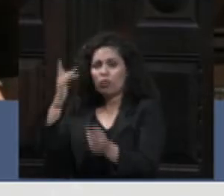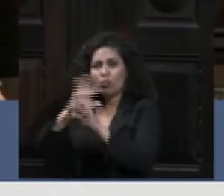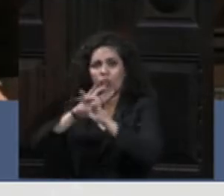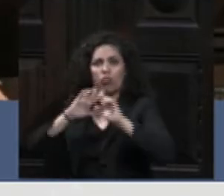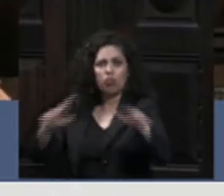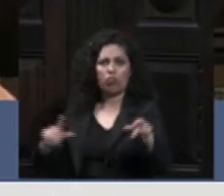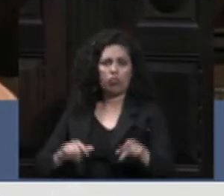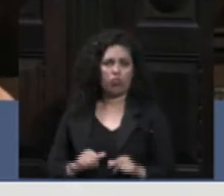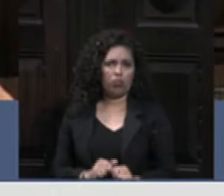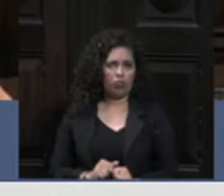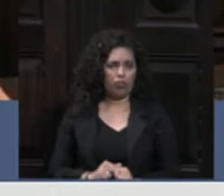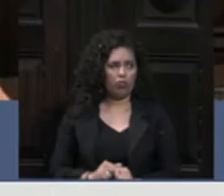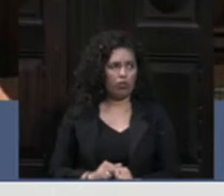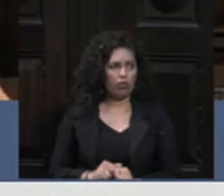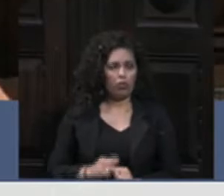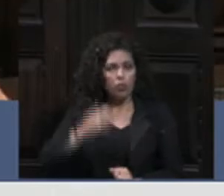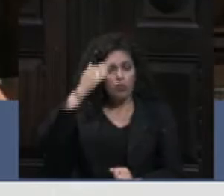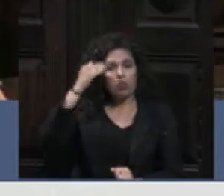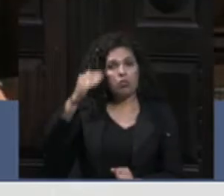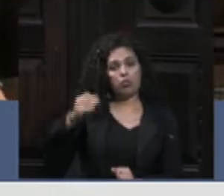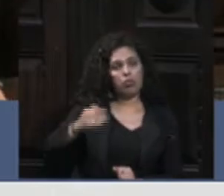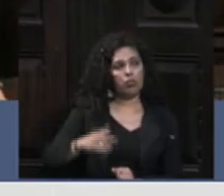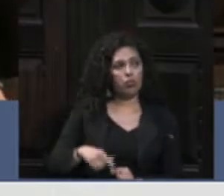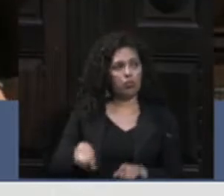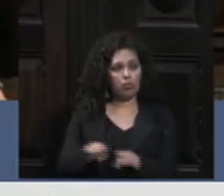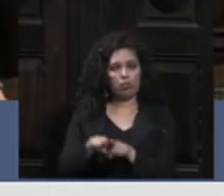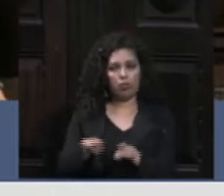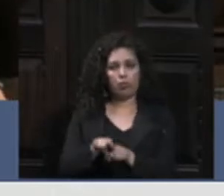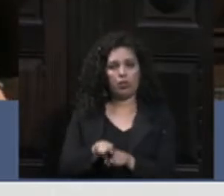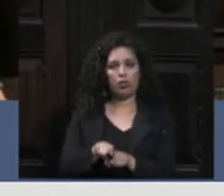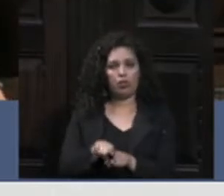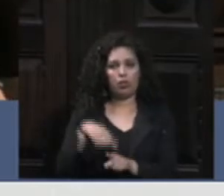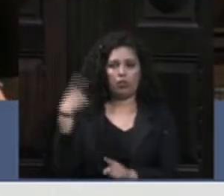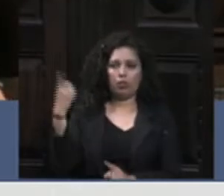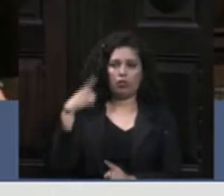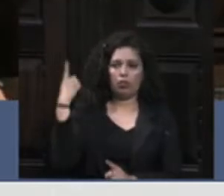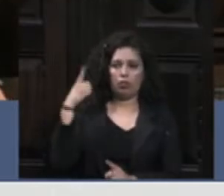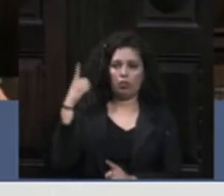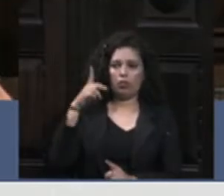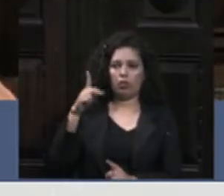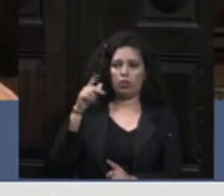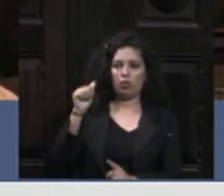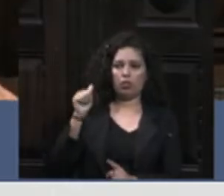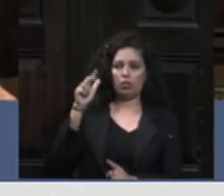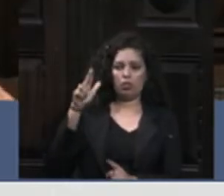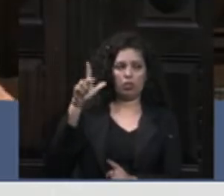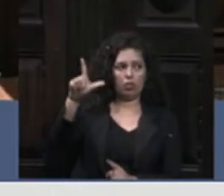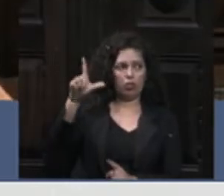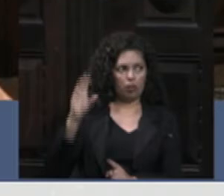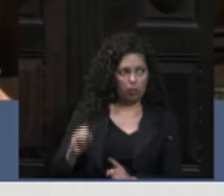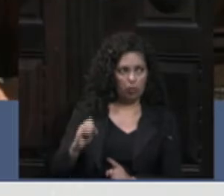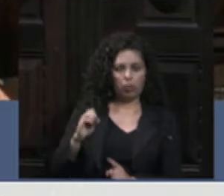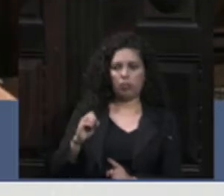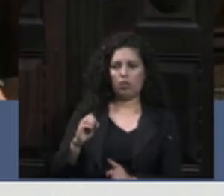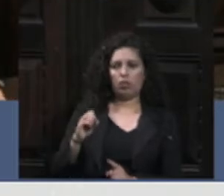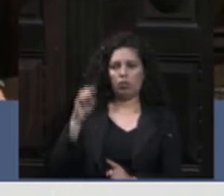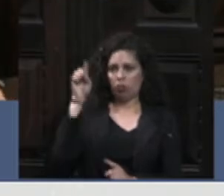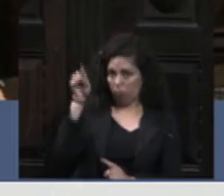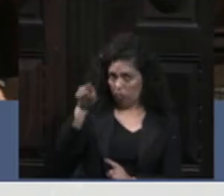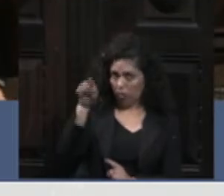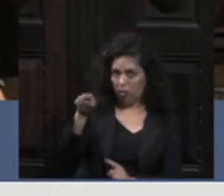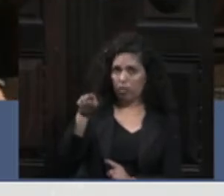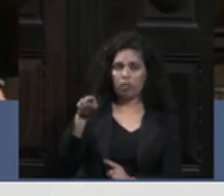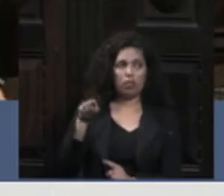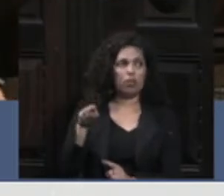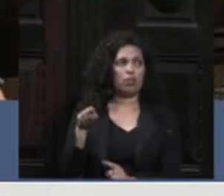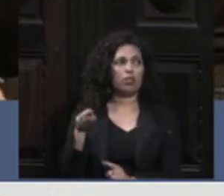E, principalmente, deputado Paulo Ramos, Vossa Excelência,